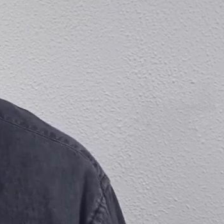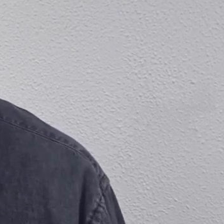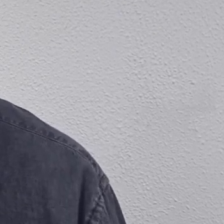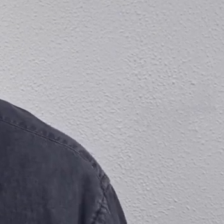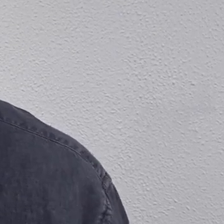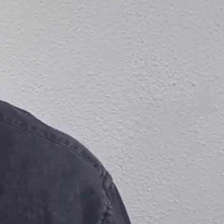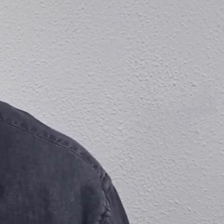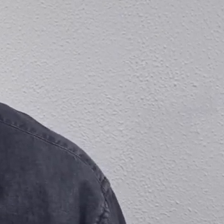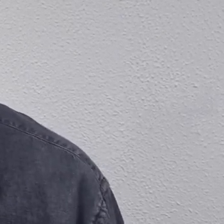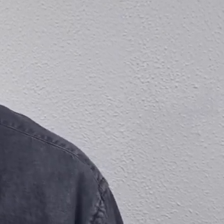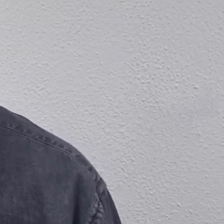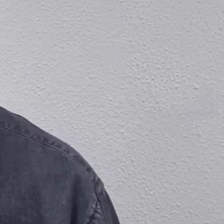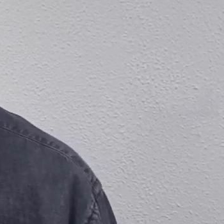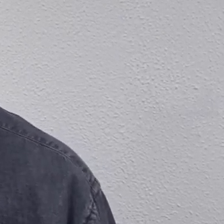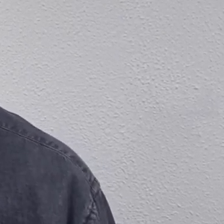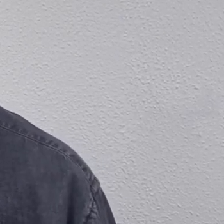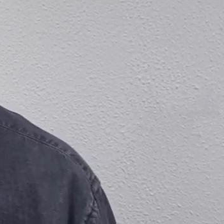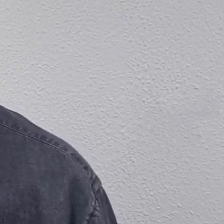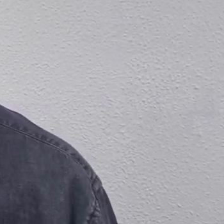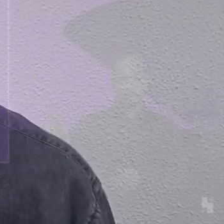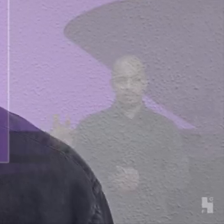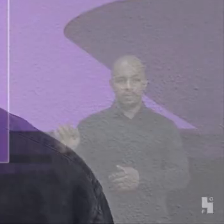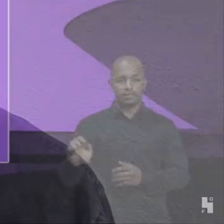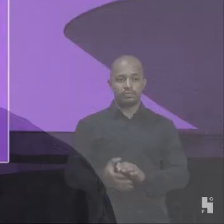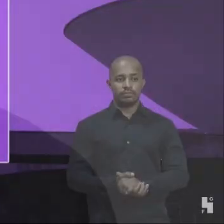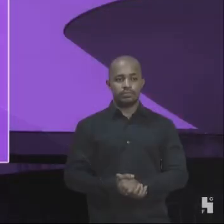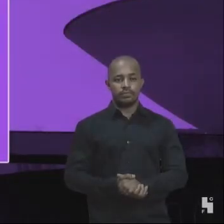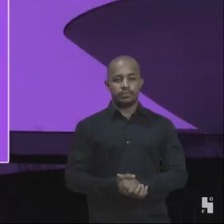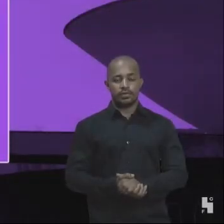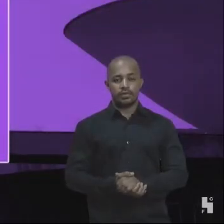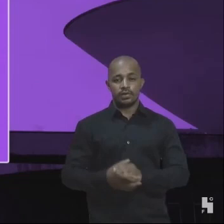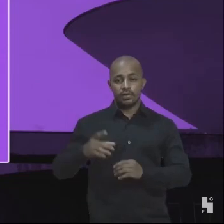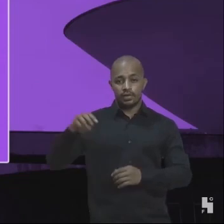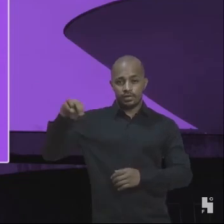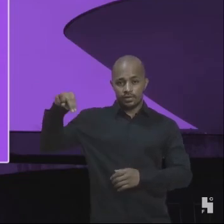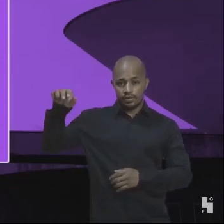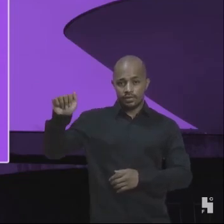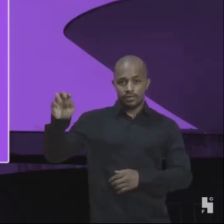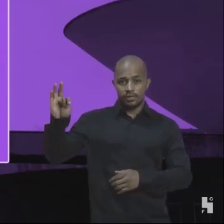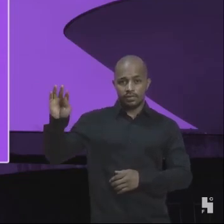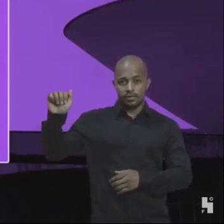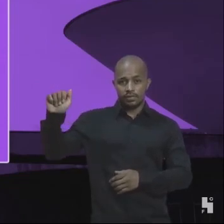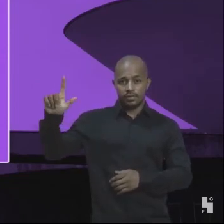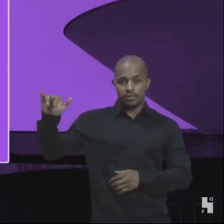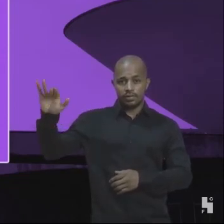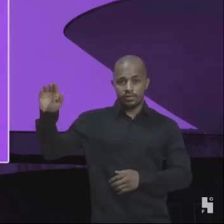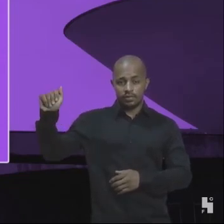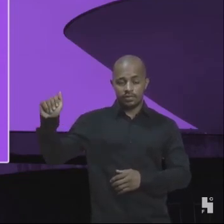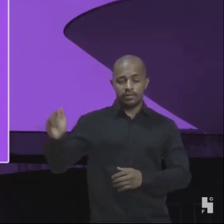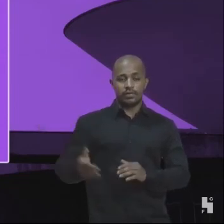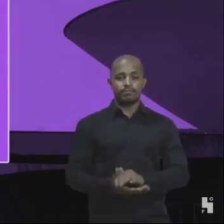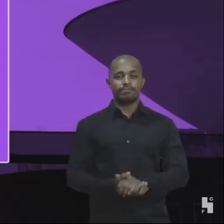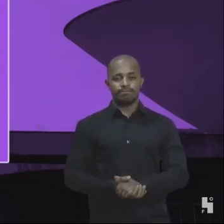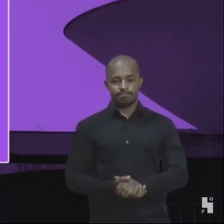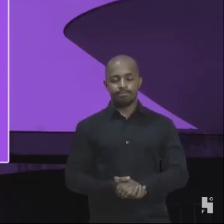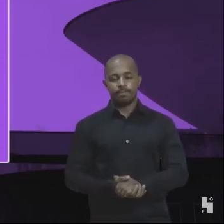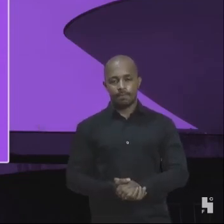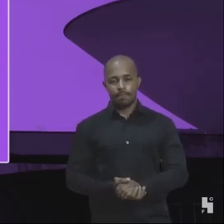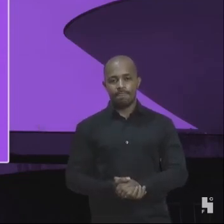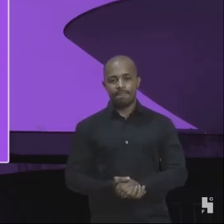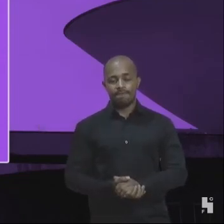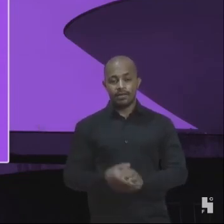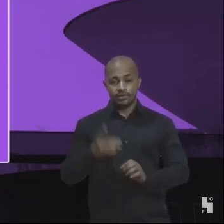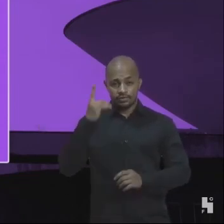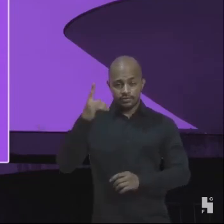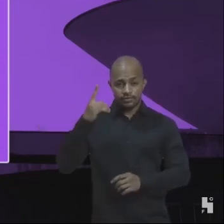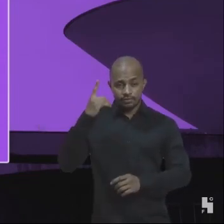que são nossos, porque o nosso trabalho foi coletivo. Por exemplo, do Congresso em Foco, fui eleito pelo voto popular o deputado que